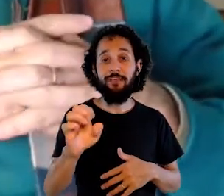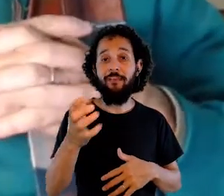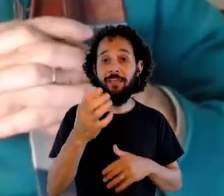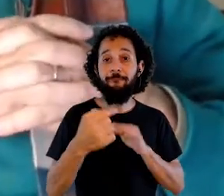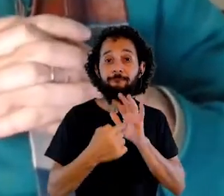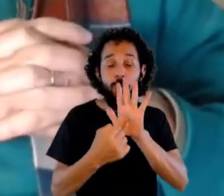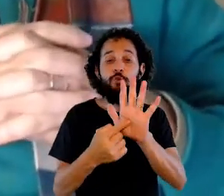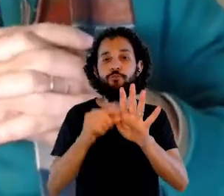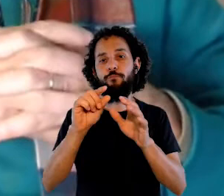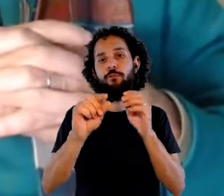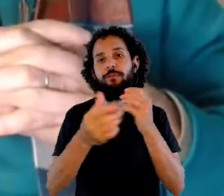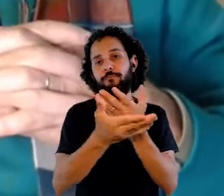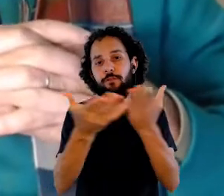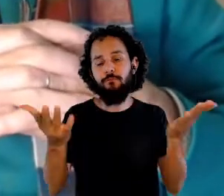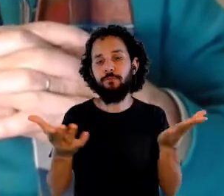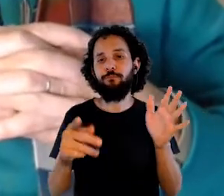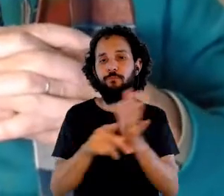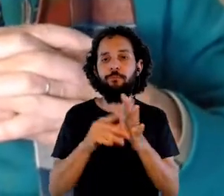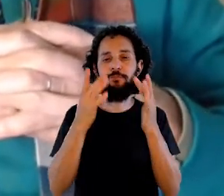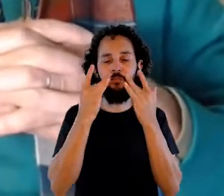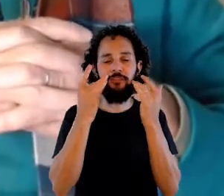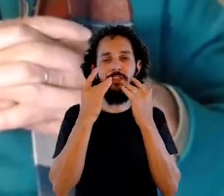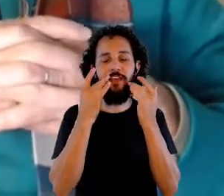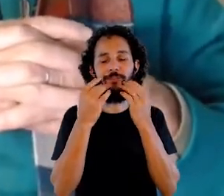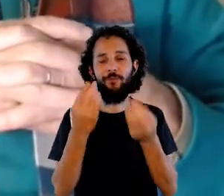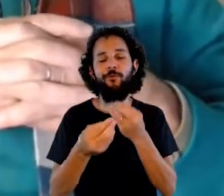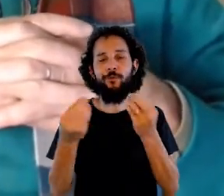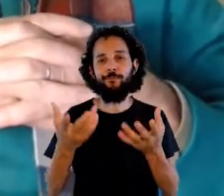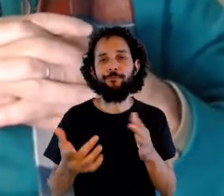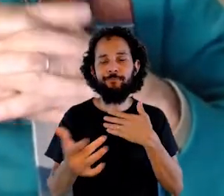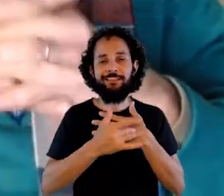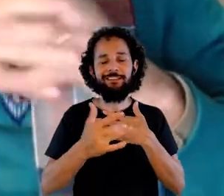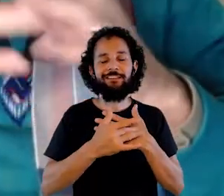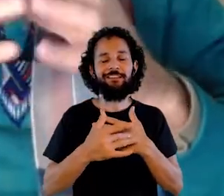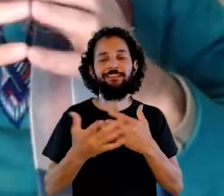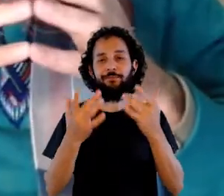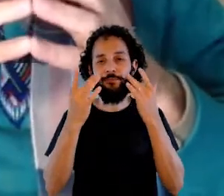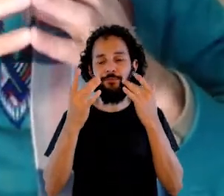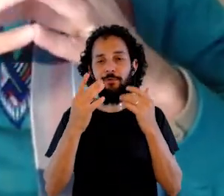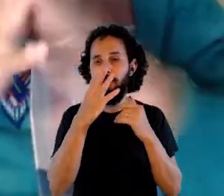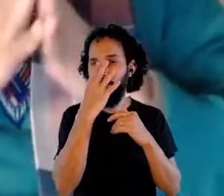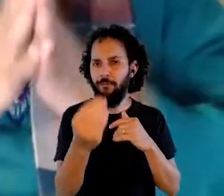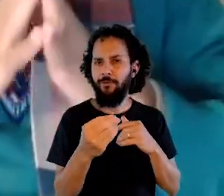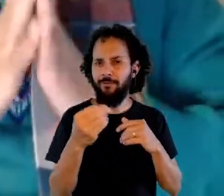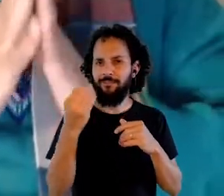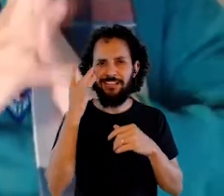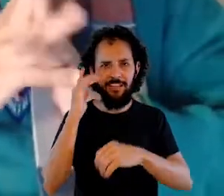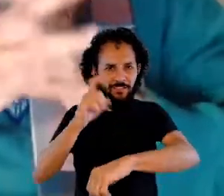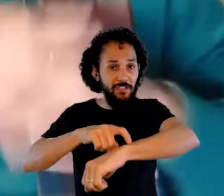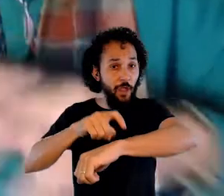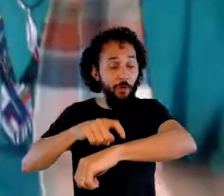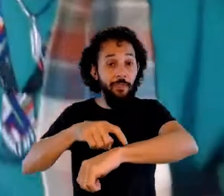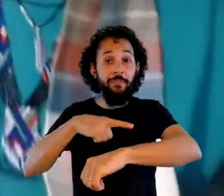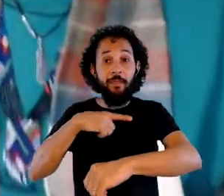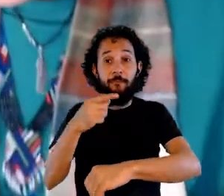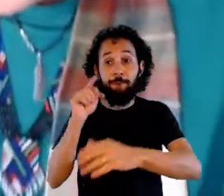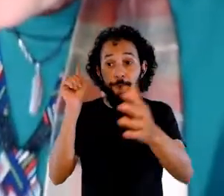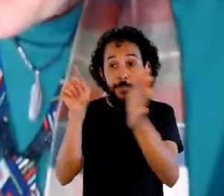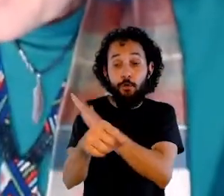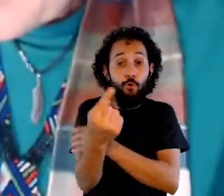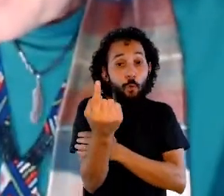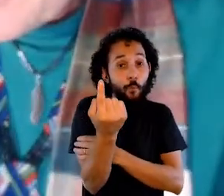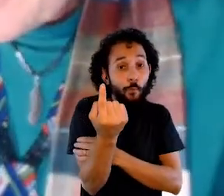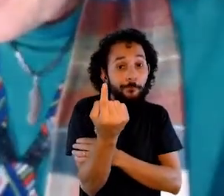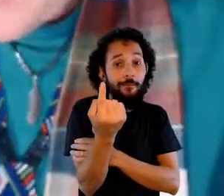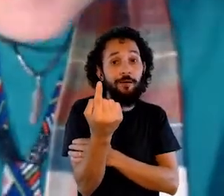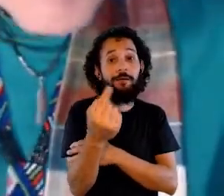teatro, a medicina do coiote, assim, bem de leve. Você acha que já está na hora? Não? Tem uma pergunta aqui antes, Léo, e aí eu vou pedir